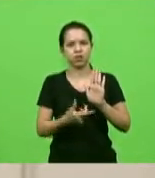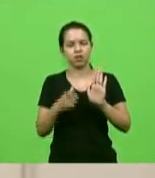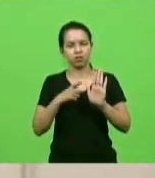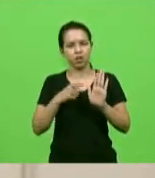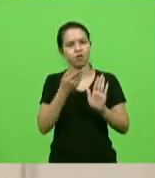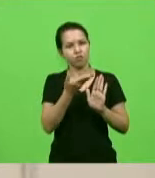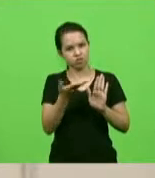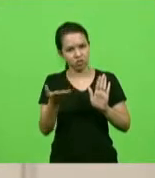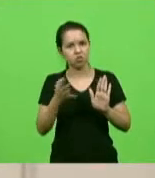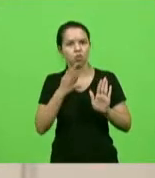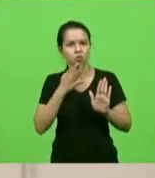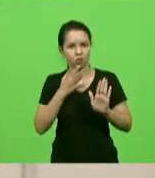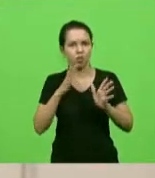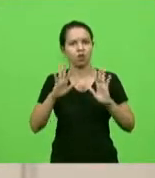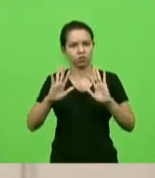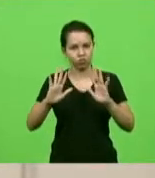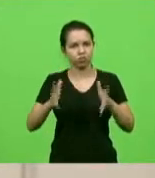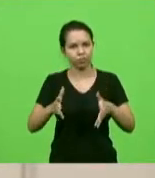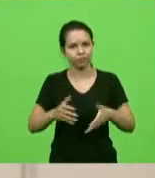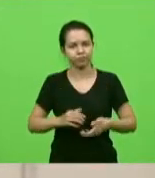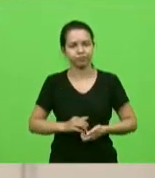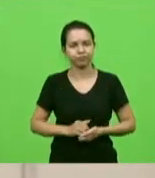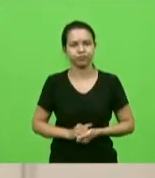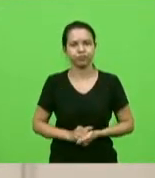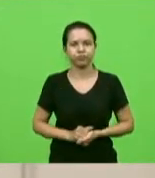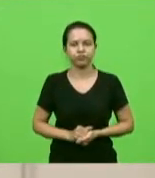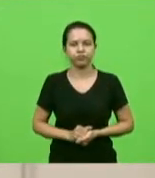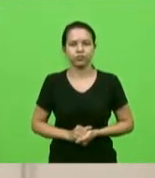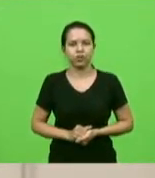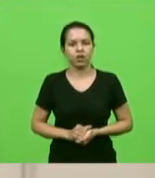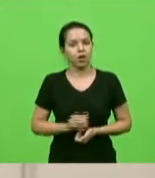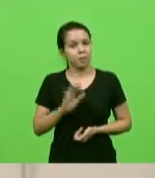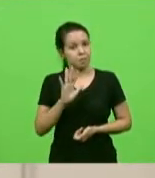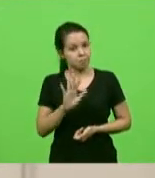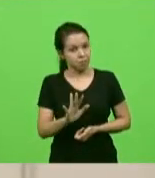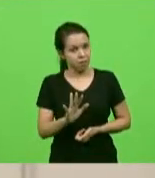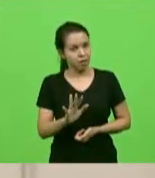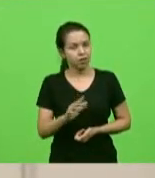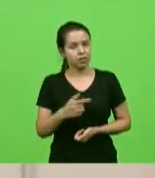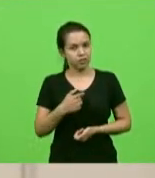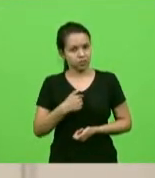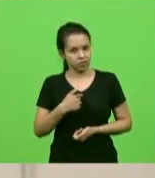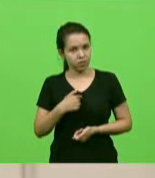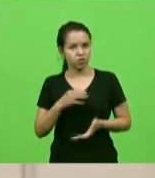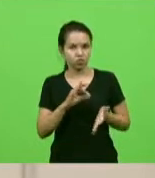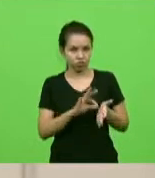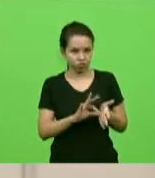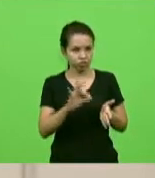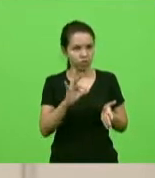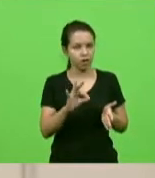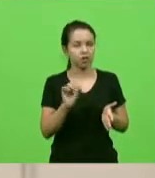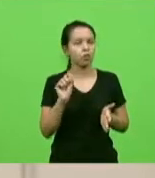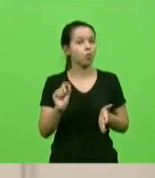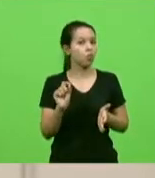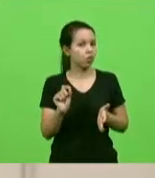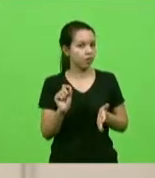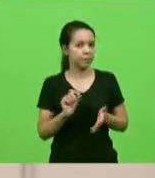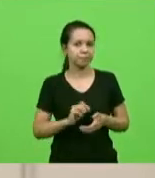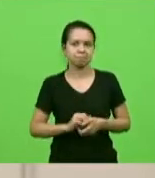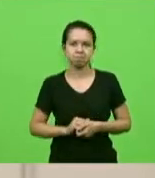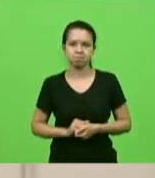do conhecimento de vossas excelências. Mas apenas faço destaque de que